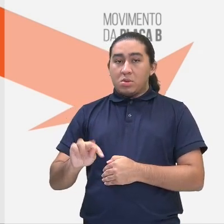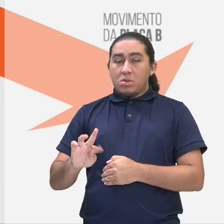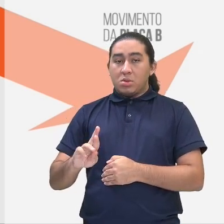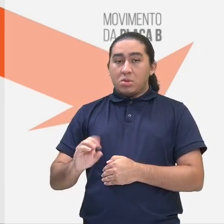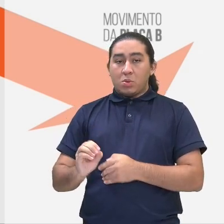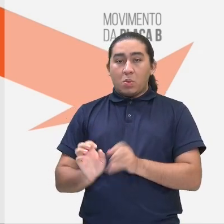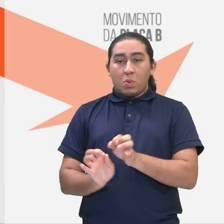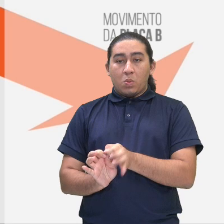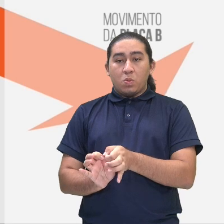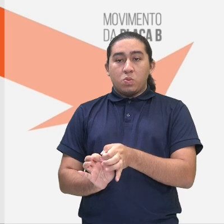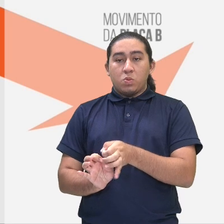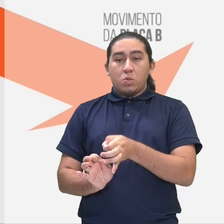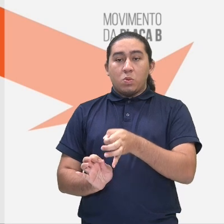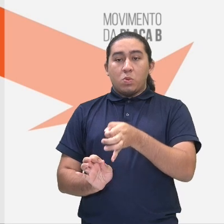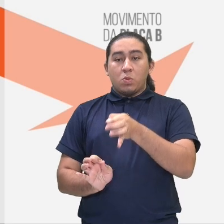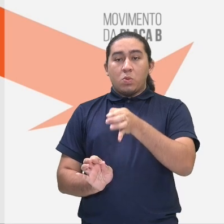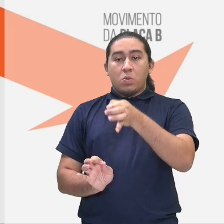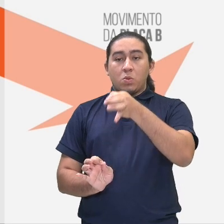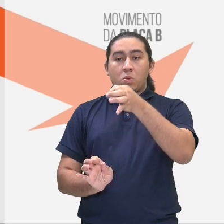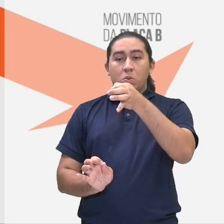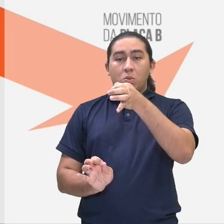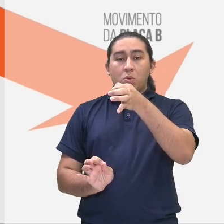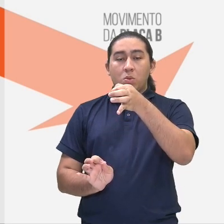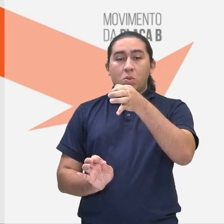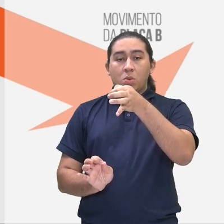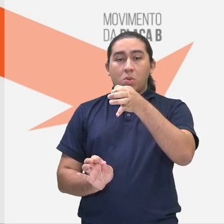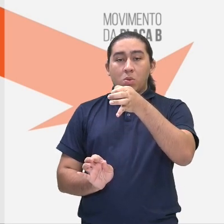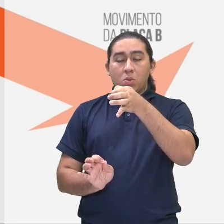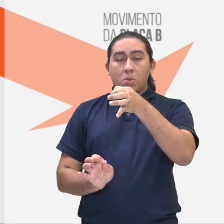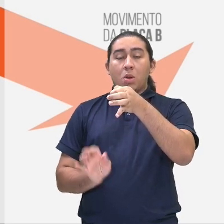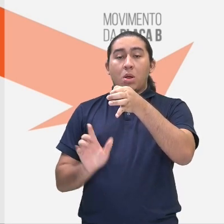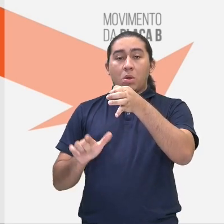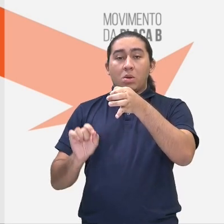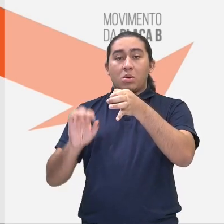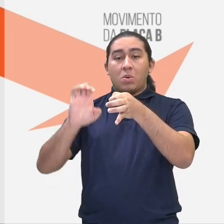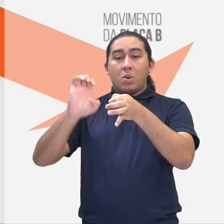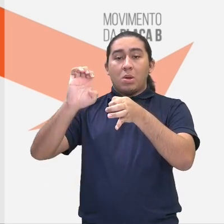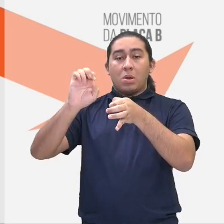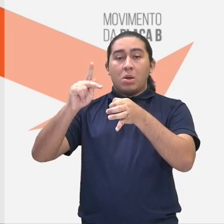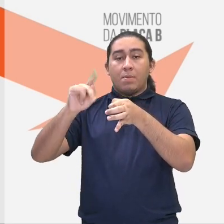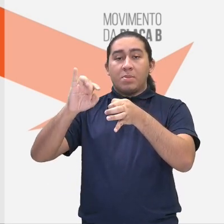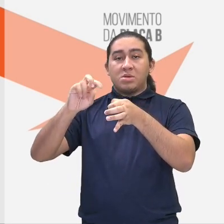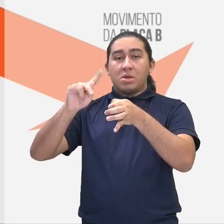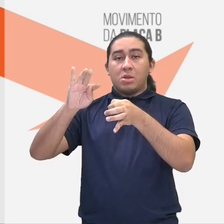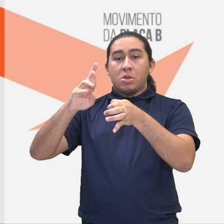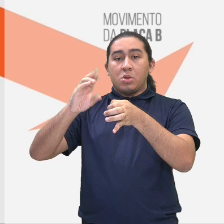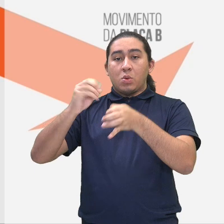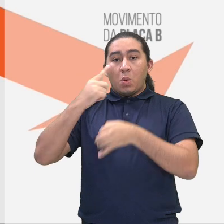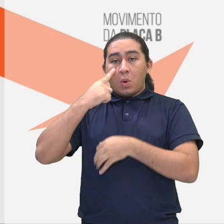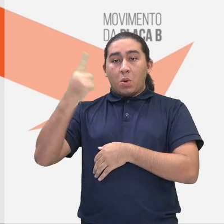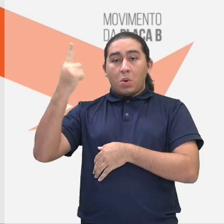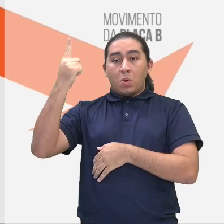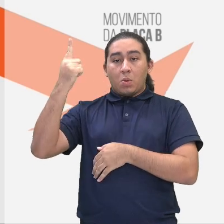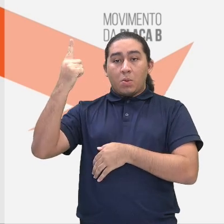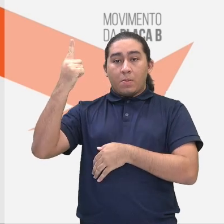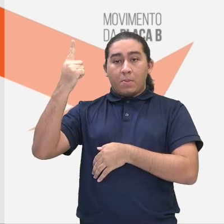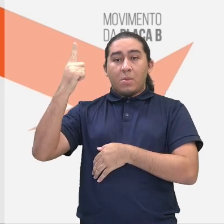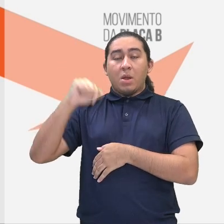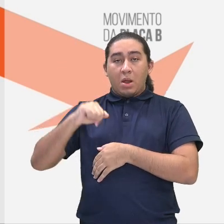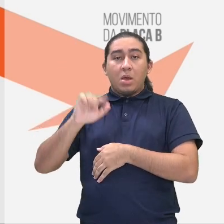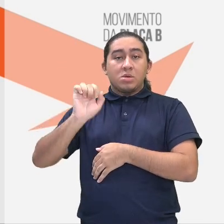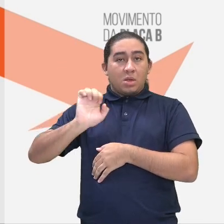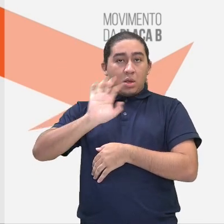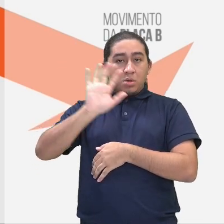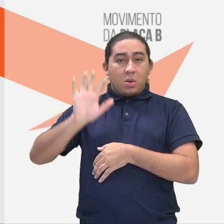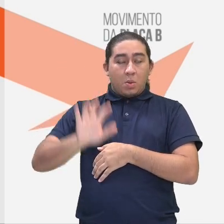que se forma, né, de baixo lá para cima, refletindo no epicentro, que é justamente essa região